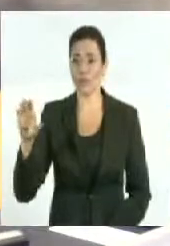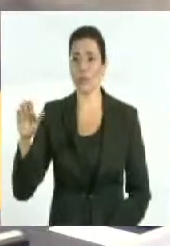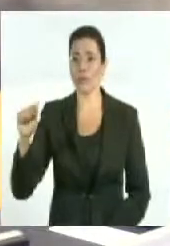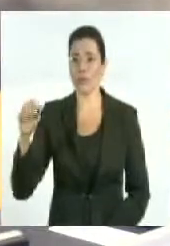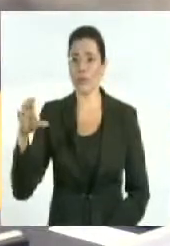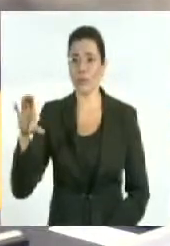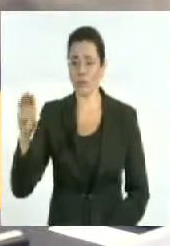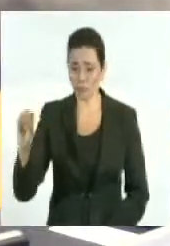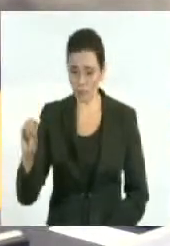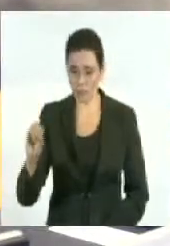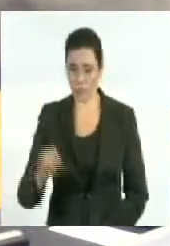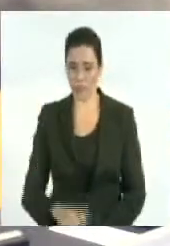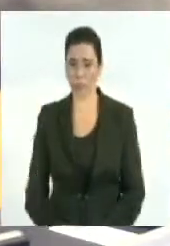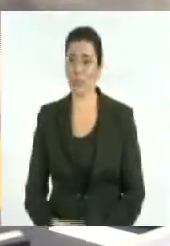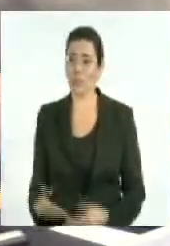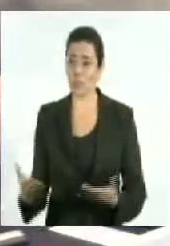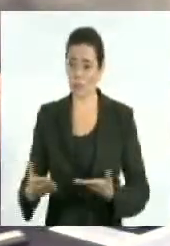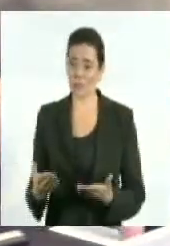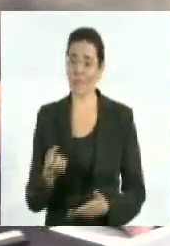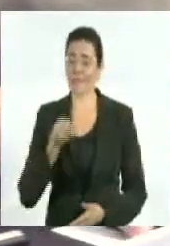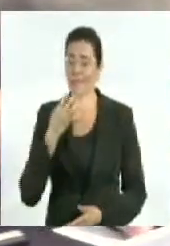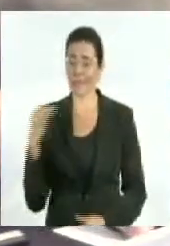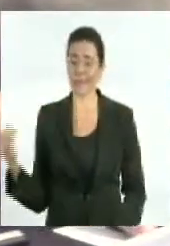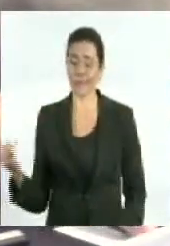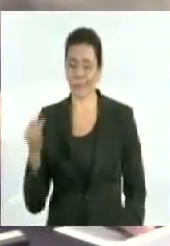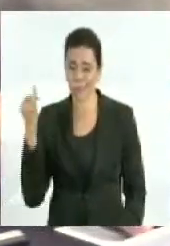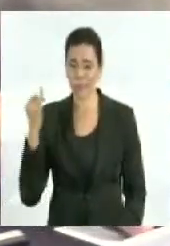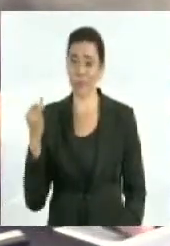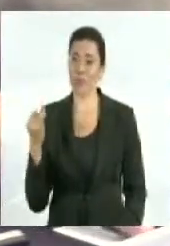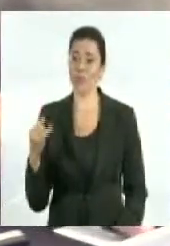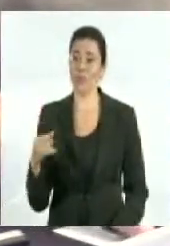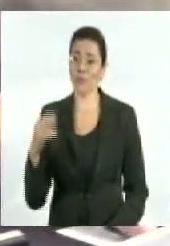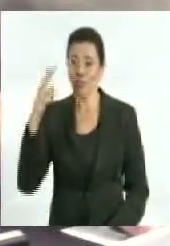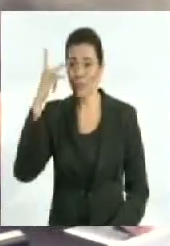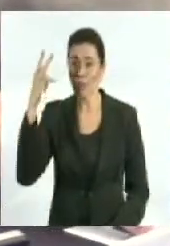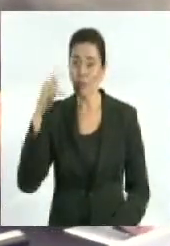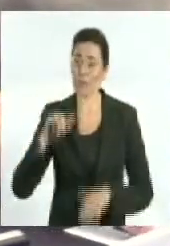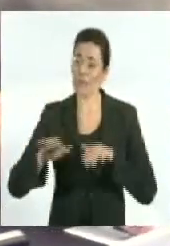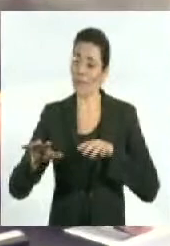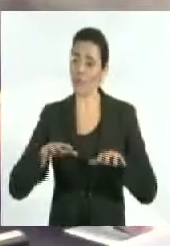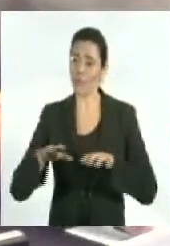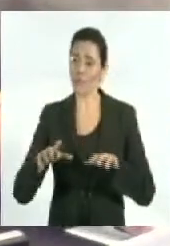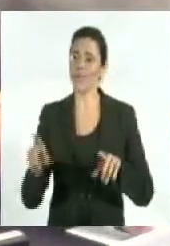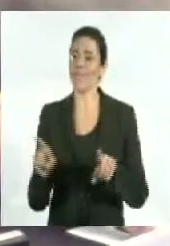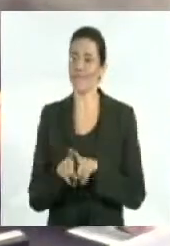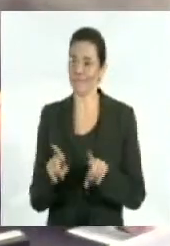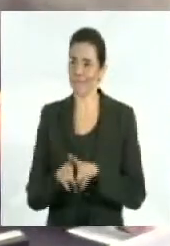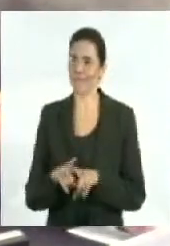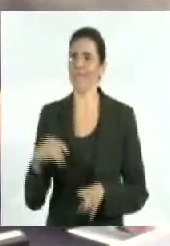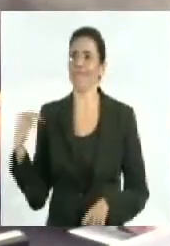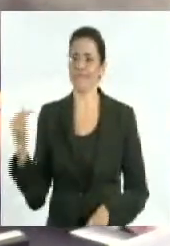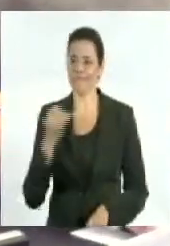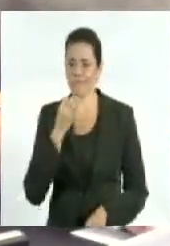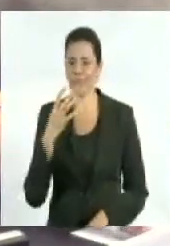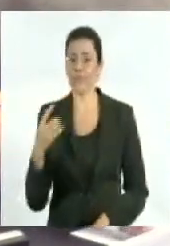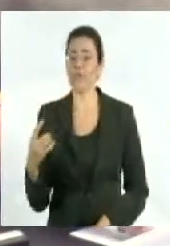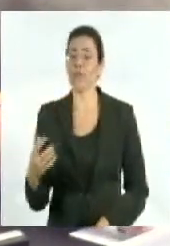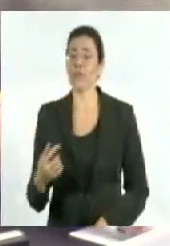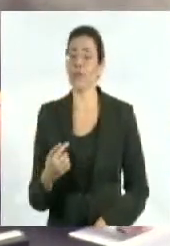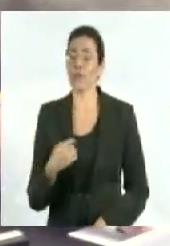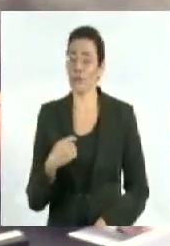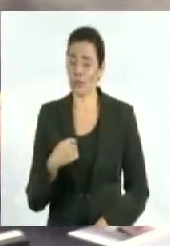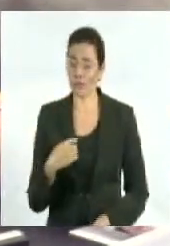vista a história do Sampaio, e quero dar o meu depoimento aqui em relação à forma